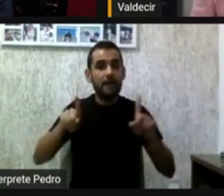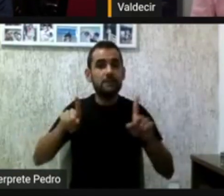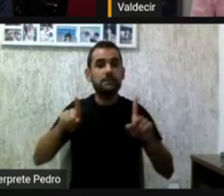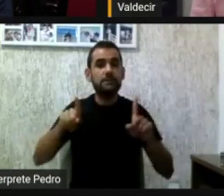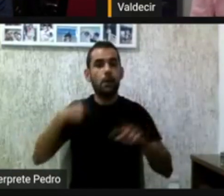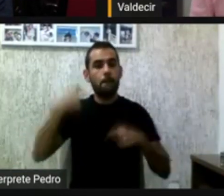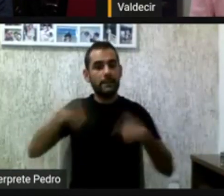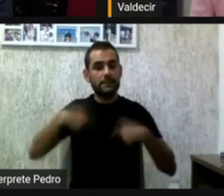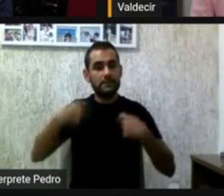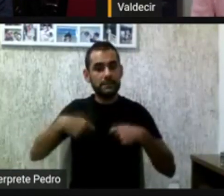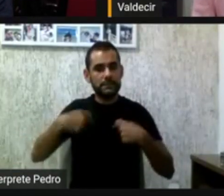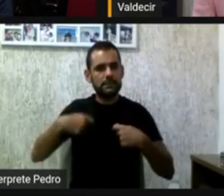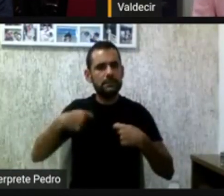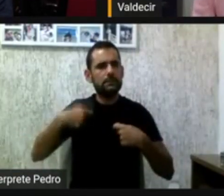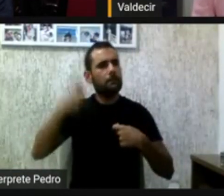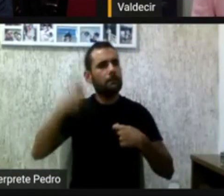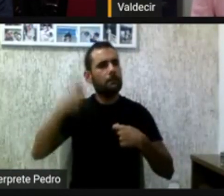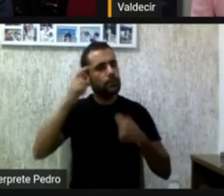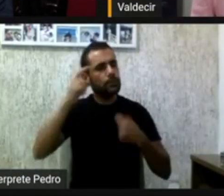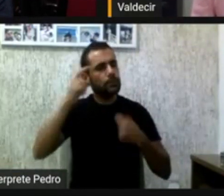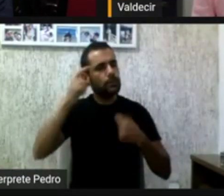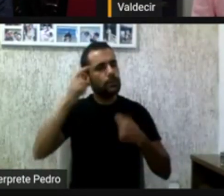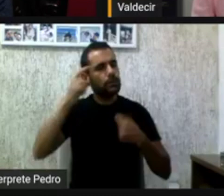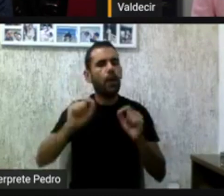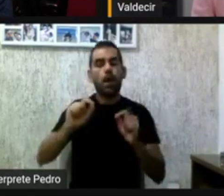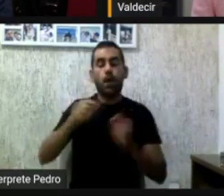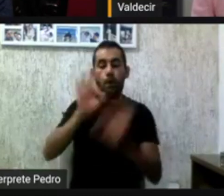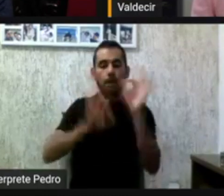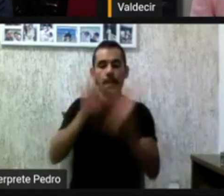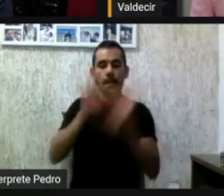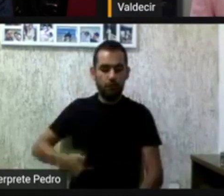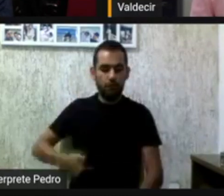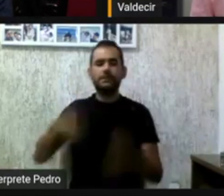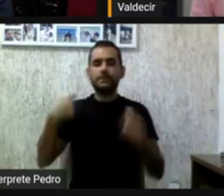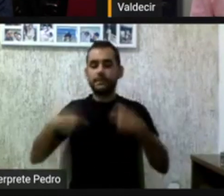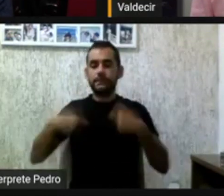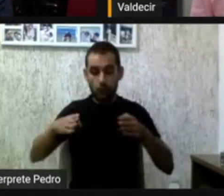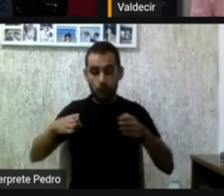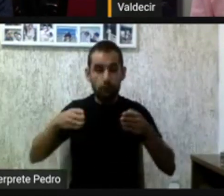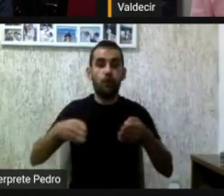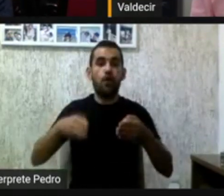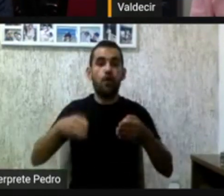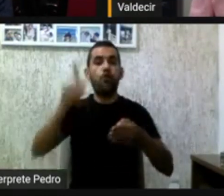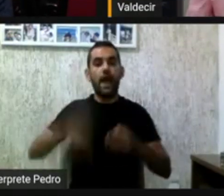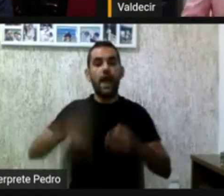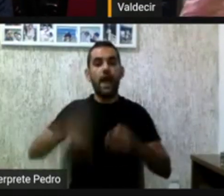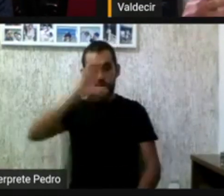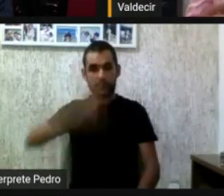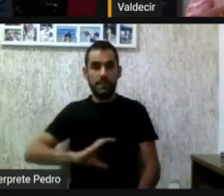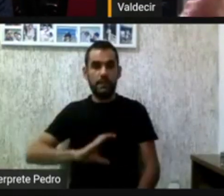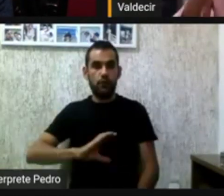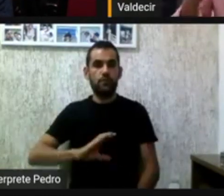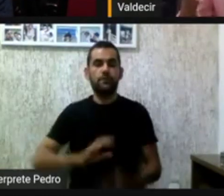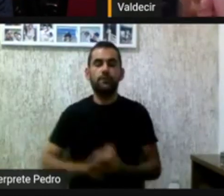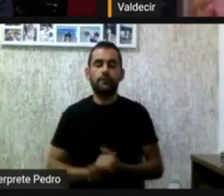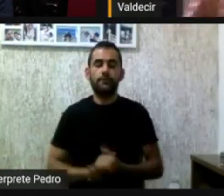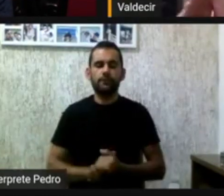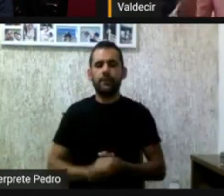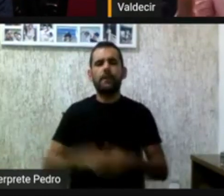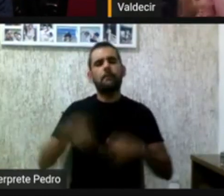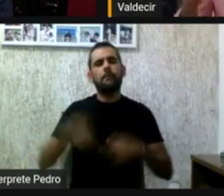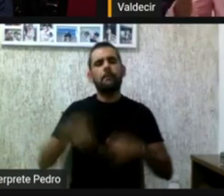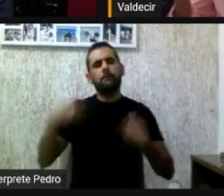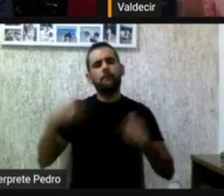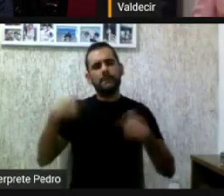que o cidadão, o nosso plano de governo, foca o tempo todo nisso. E é um plano de governo que ele busque